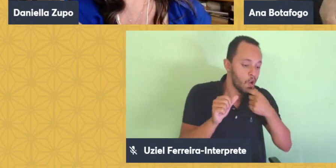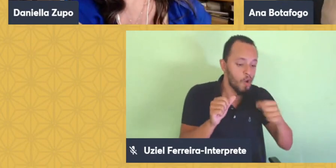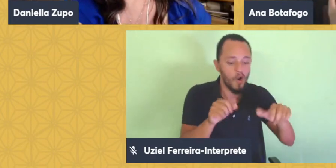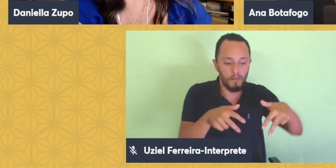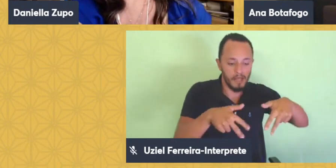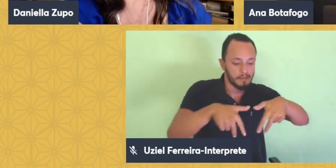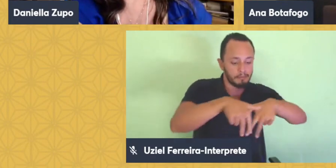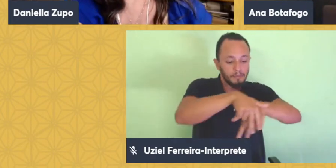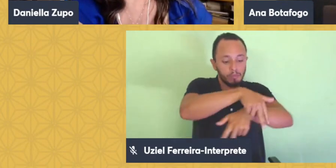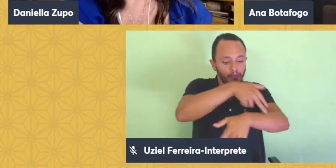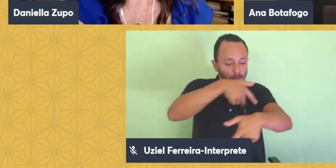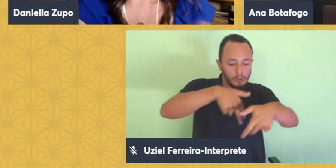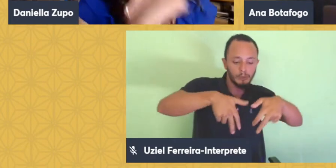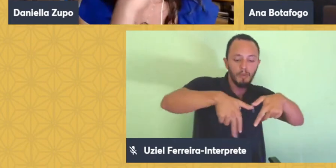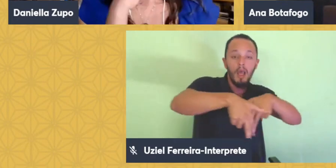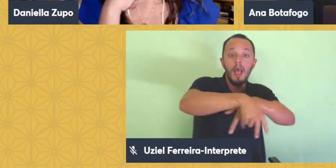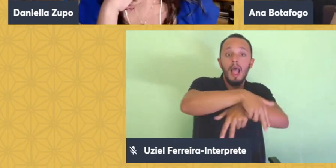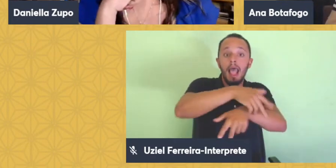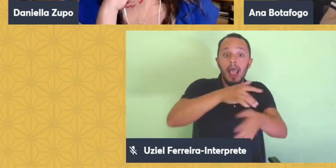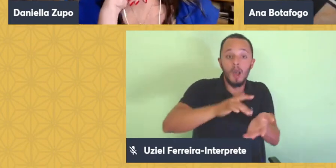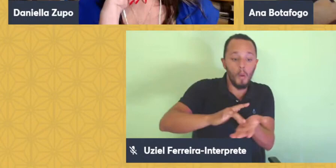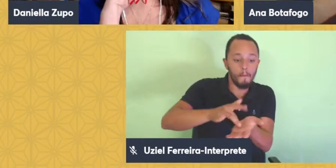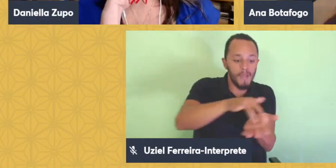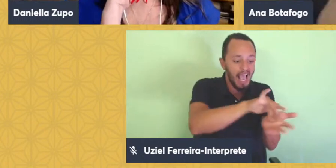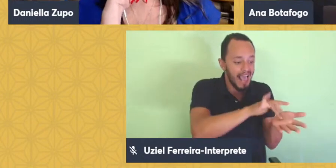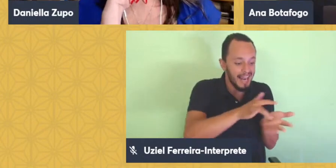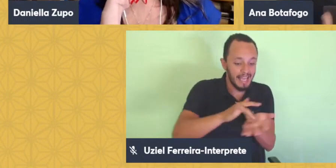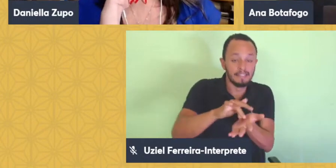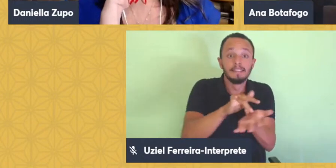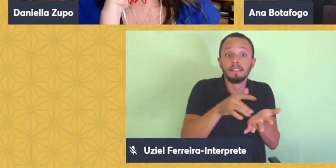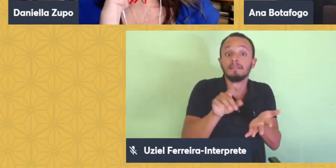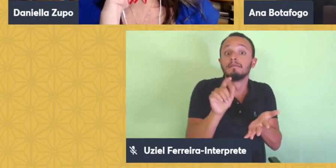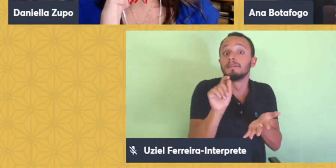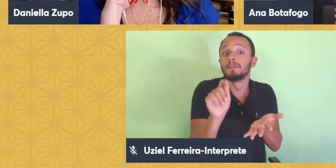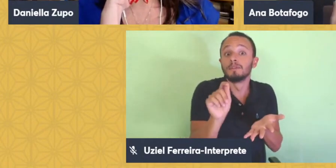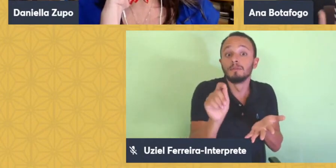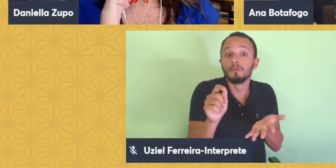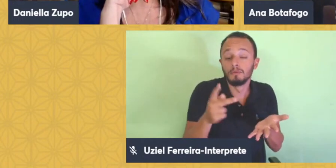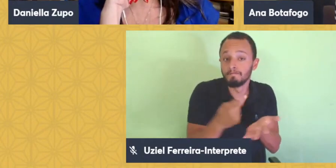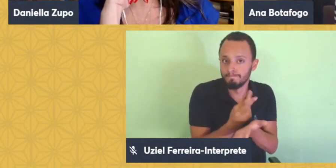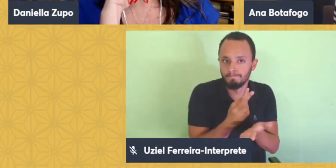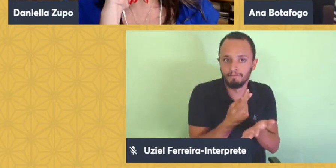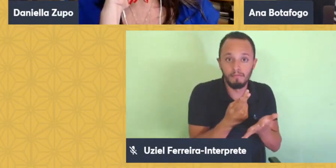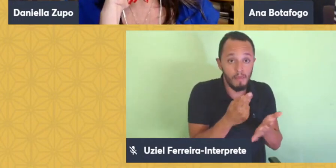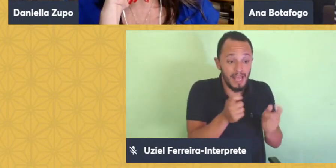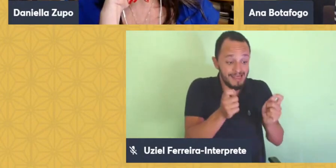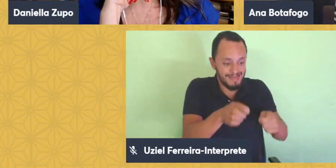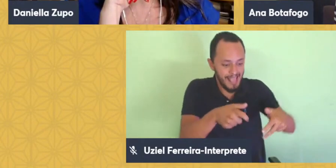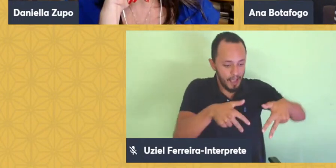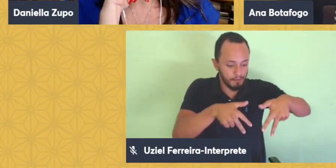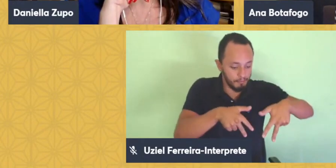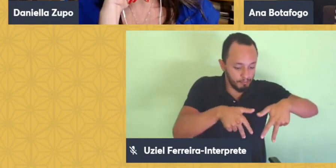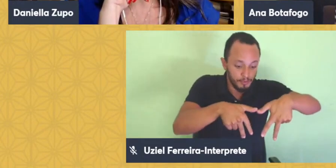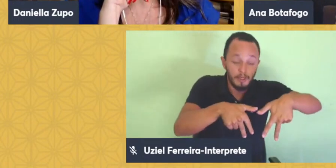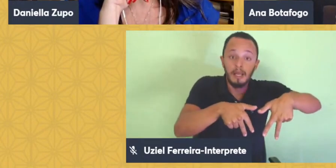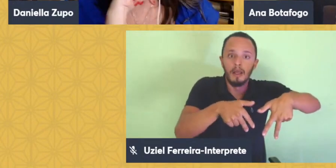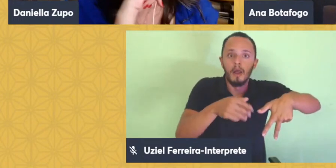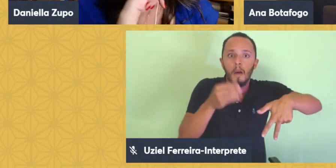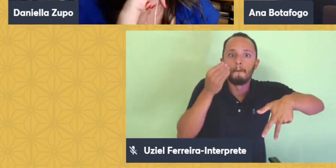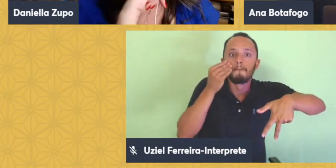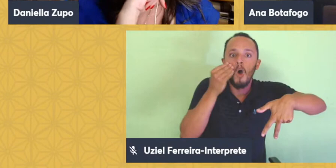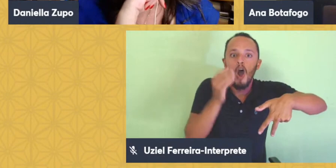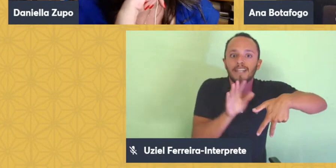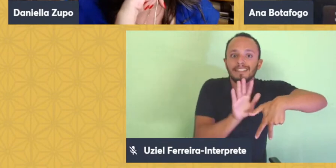tudo isso leva para uma uma demonstração artística muito intensa